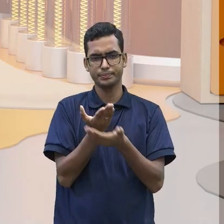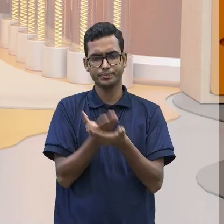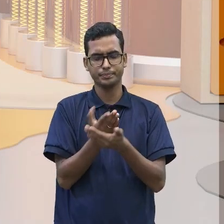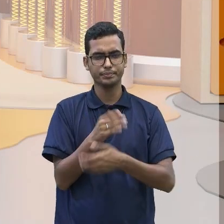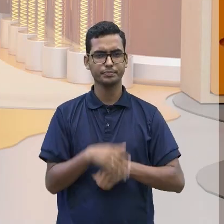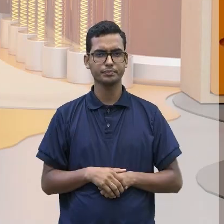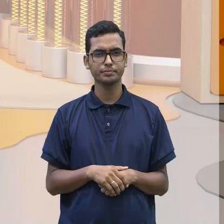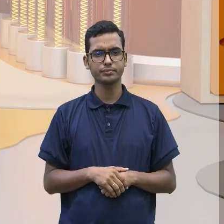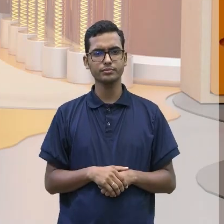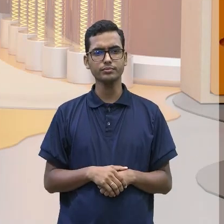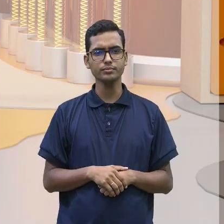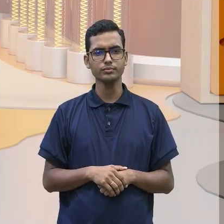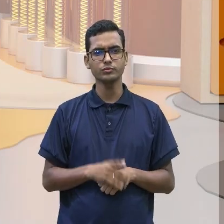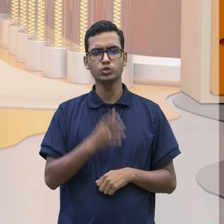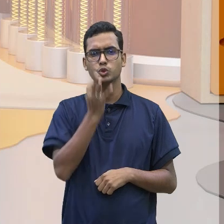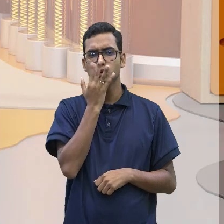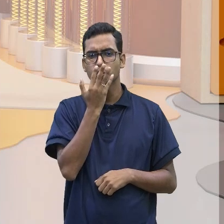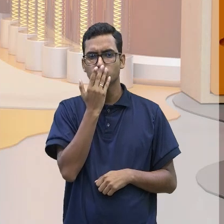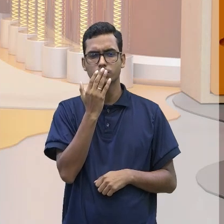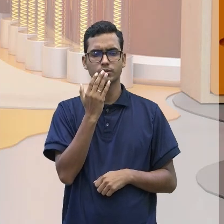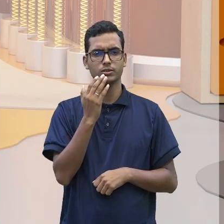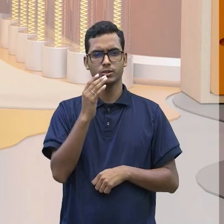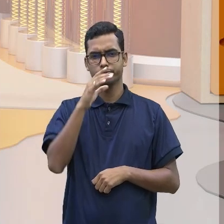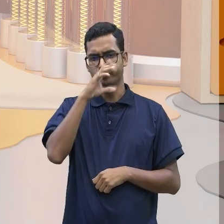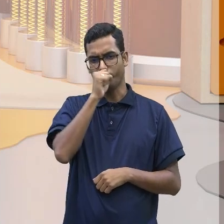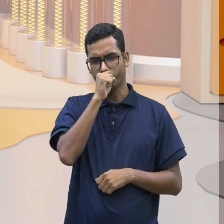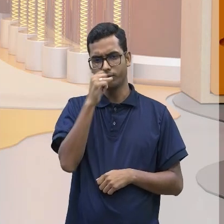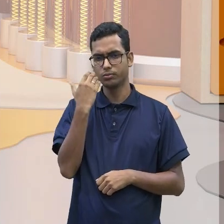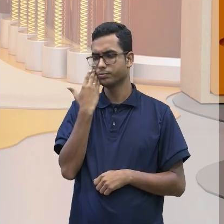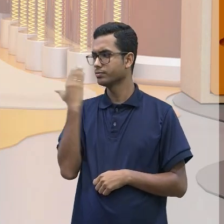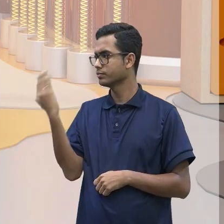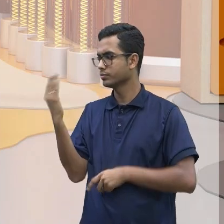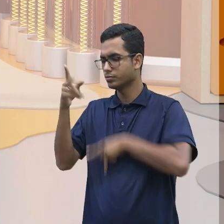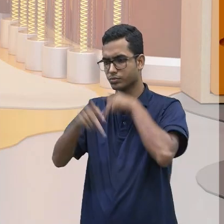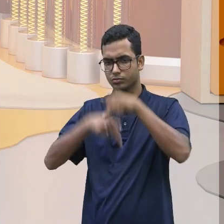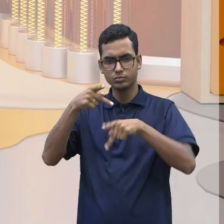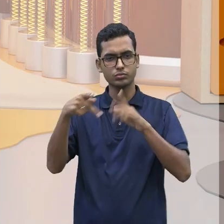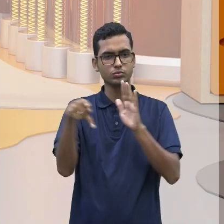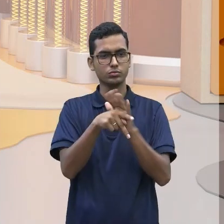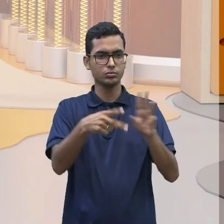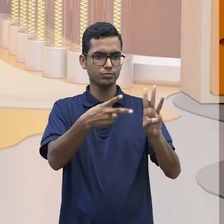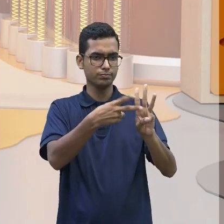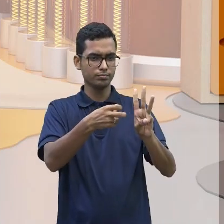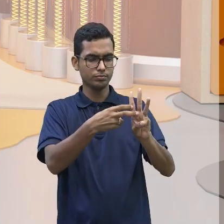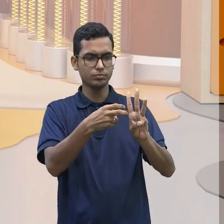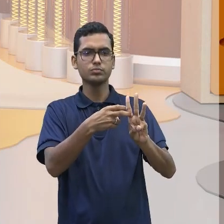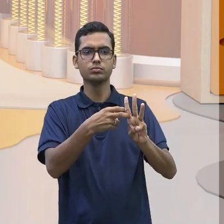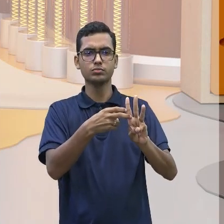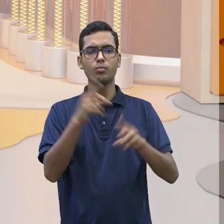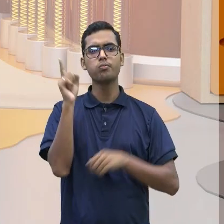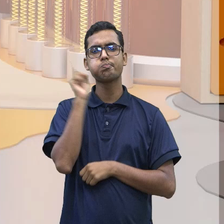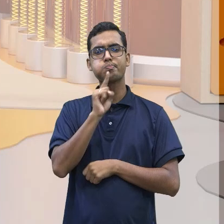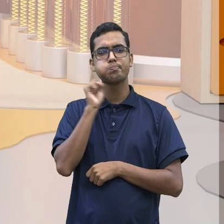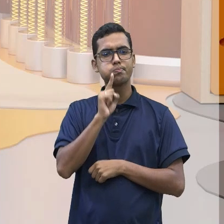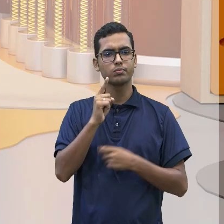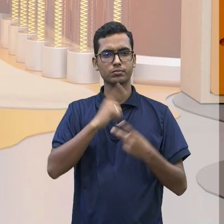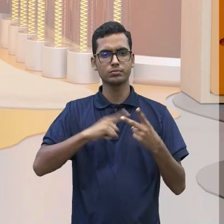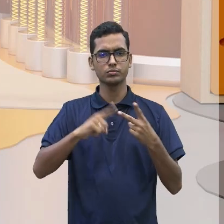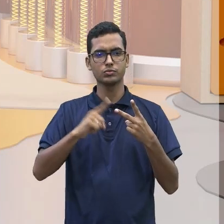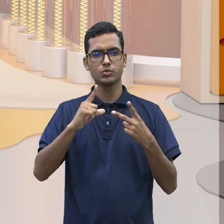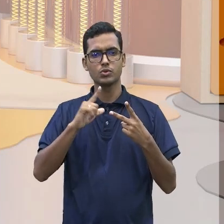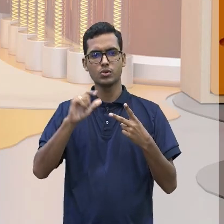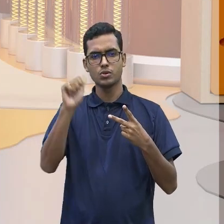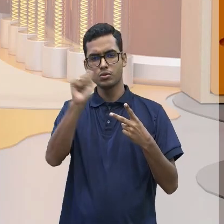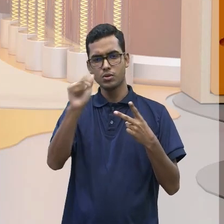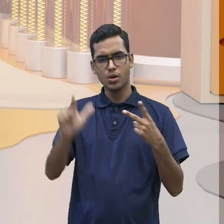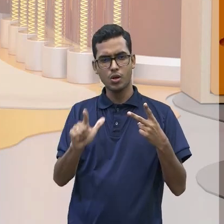temos aqui em laranja os povos indígenas americanos, em azul os olmecas, uma